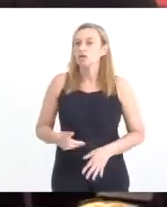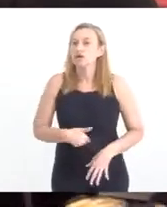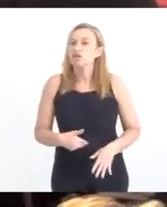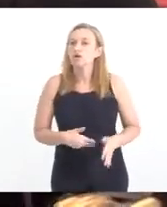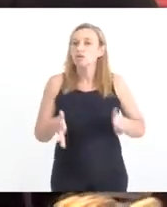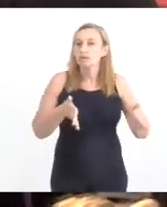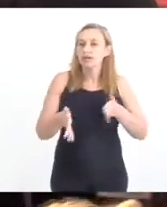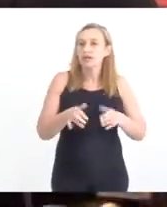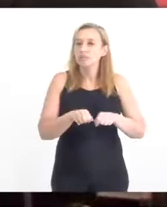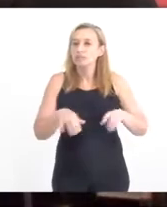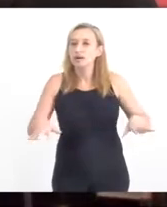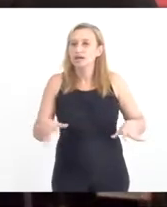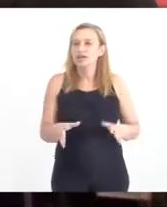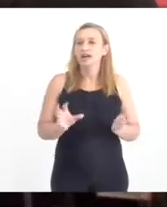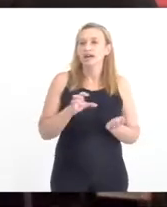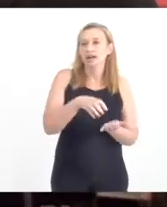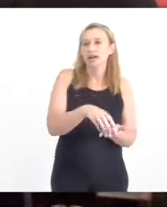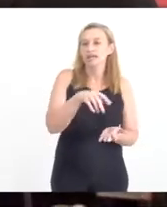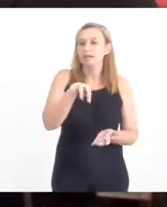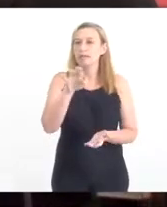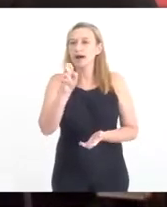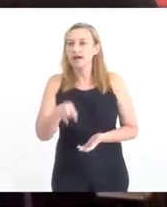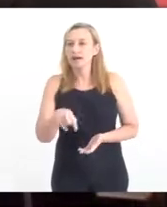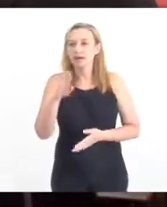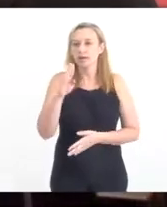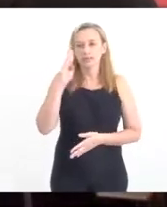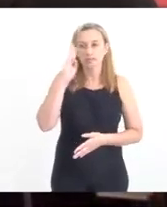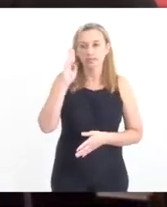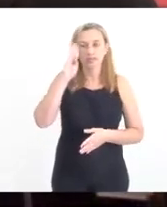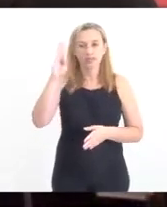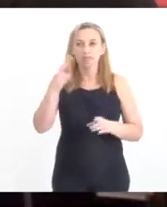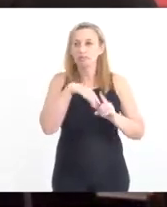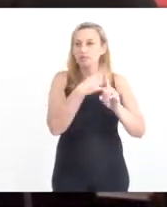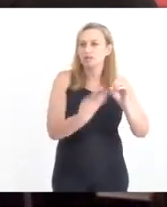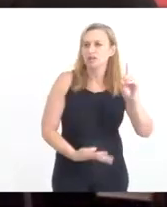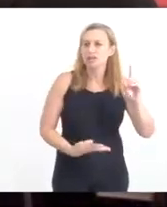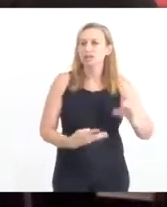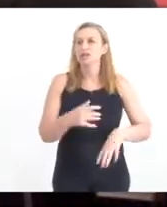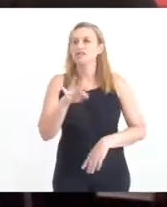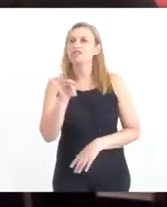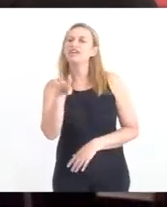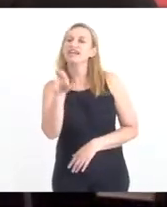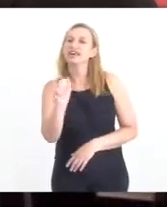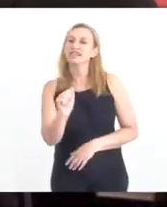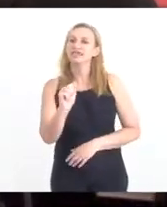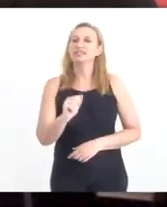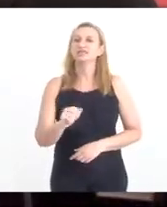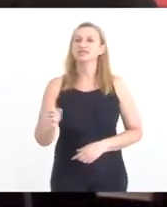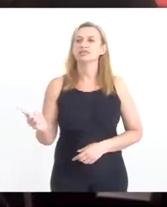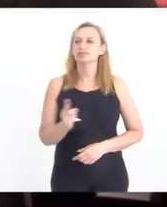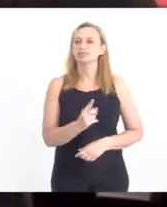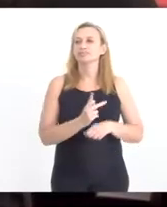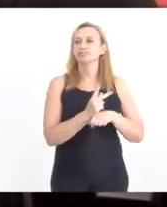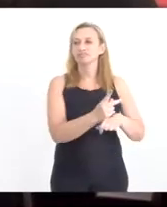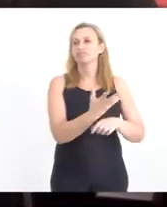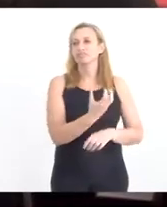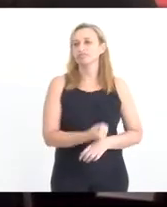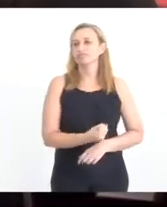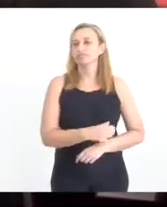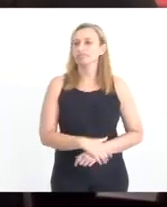fumo durante a pandemia a redes da maré é a próxima homenageada a Fernanda Viana vai vir receber o